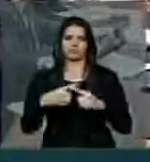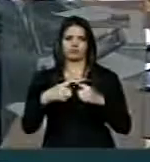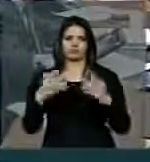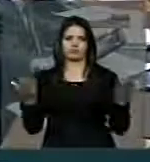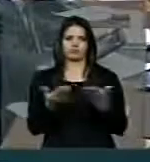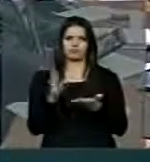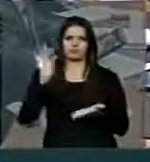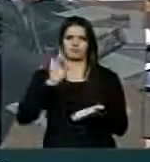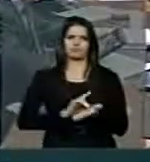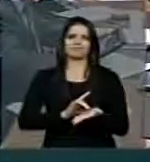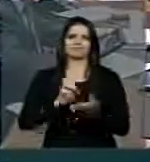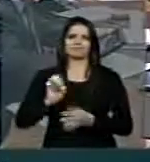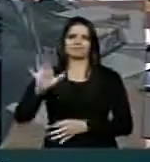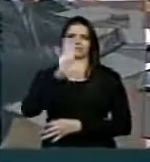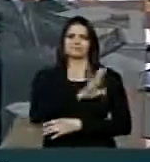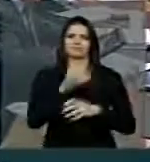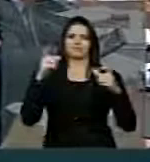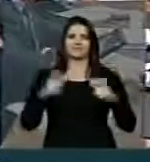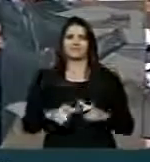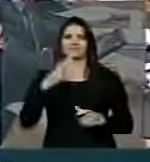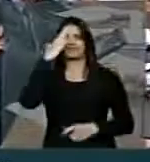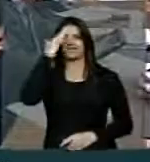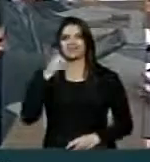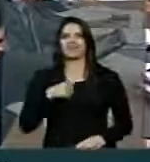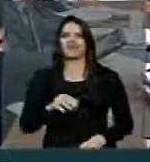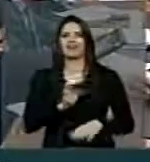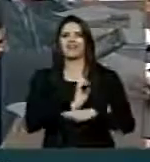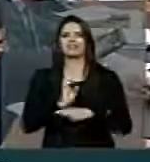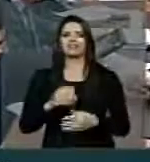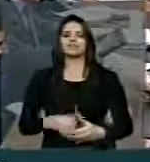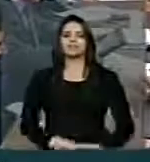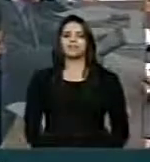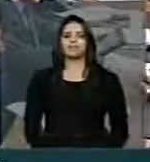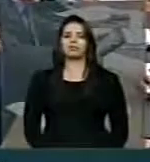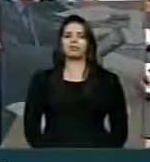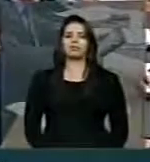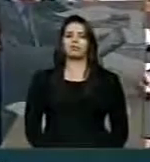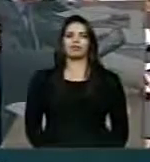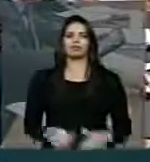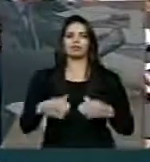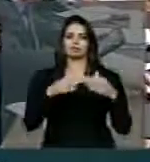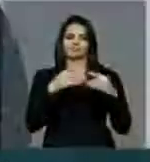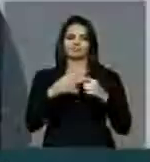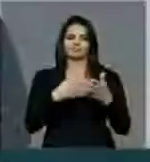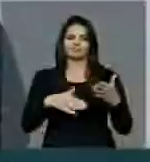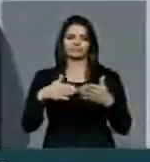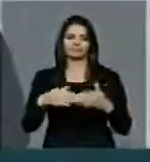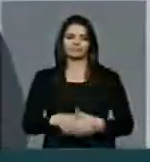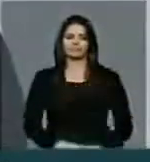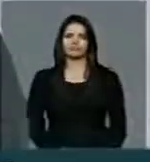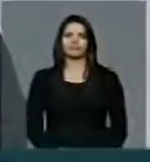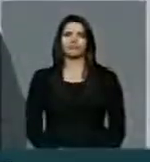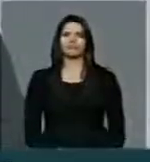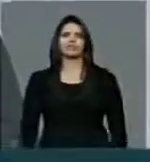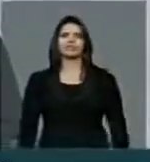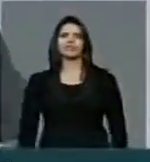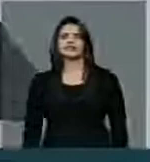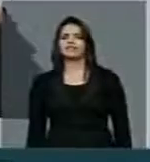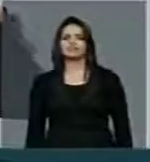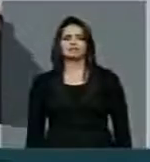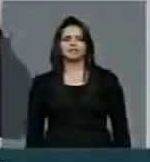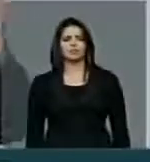essas áreas. Porque nós sabemos que os estados não têm essa capacidade de resposta, todos eles, na velocidade que o código precisa.